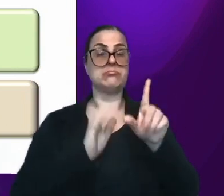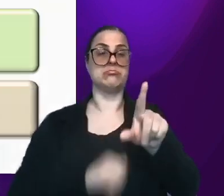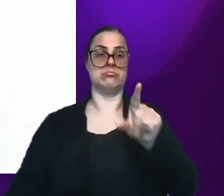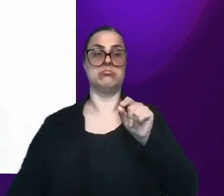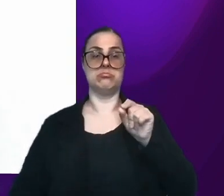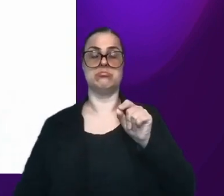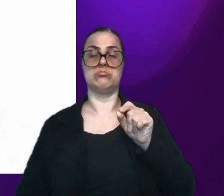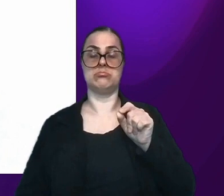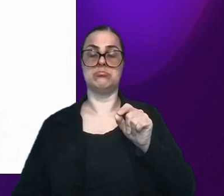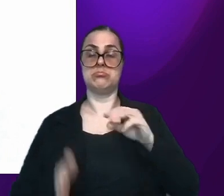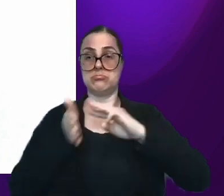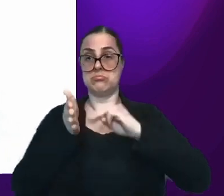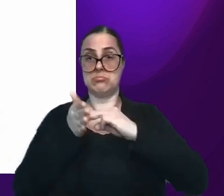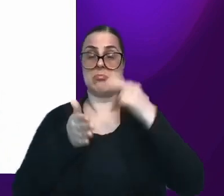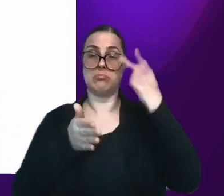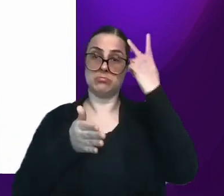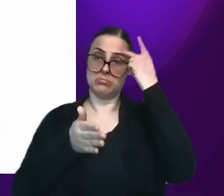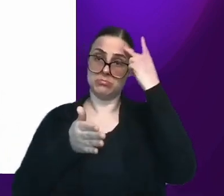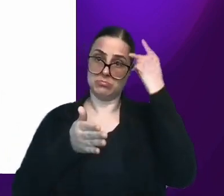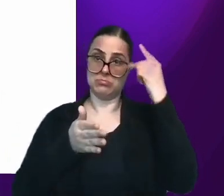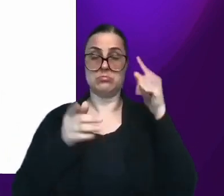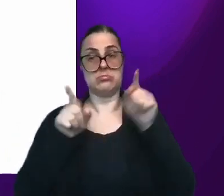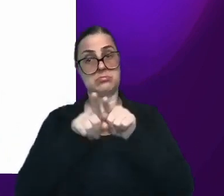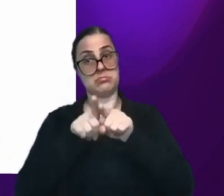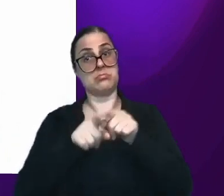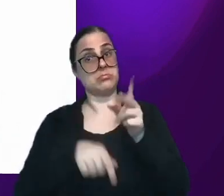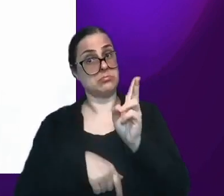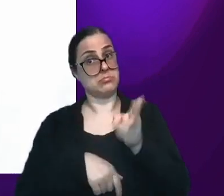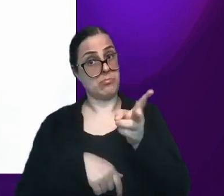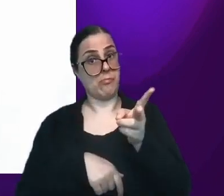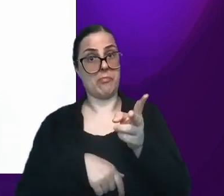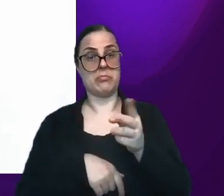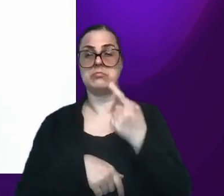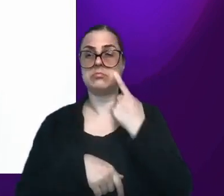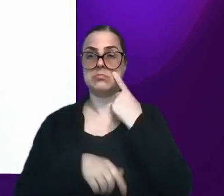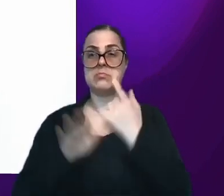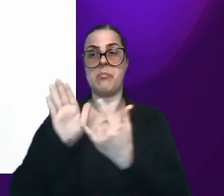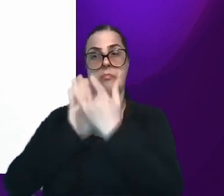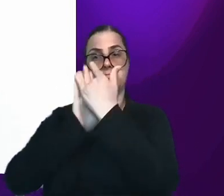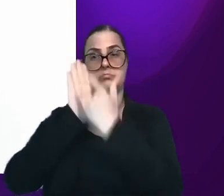do método contínuo. Esse aqui é um formulário